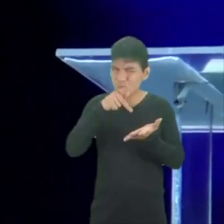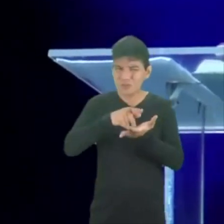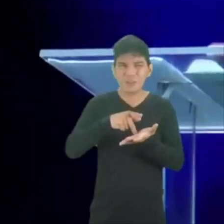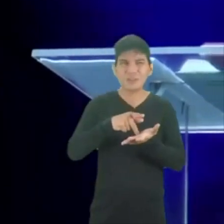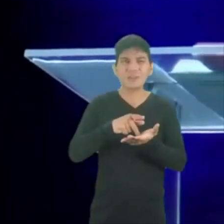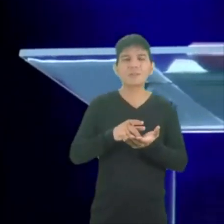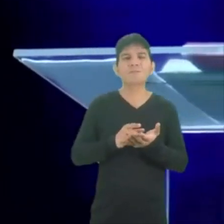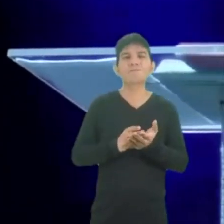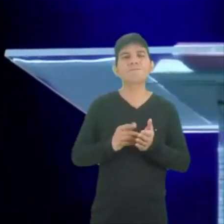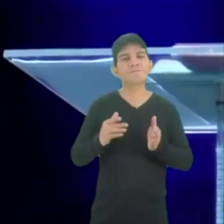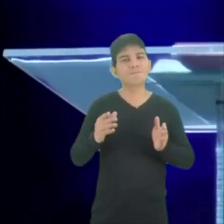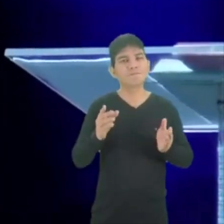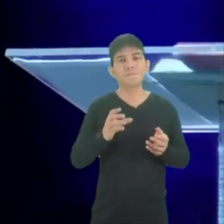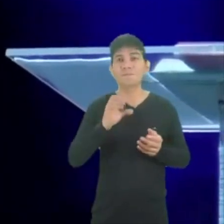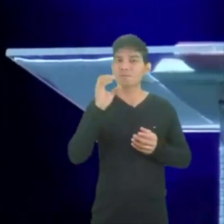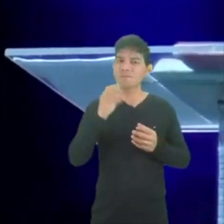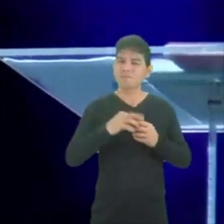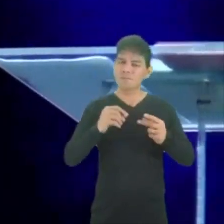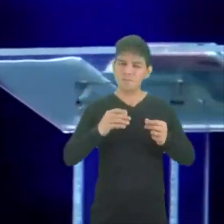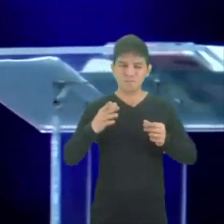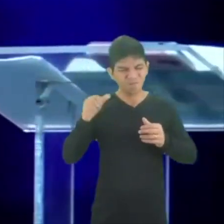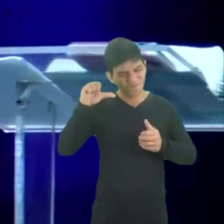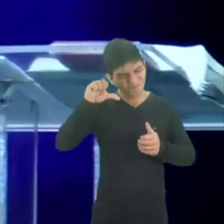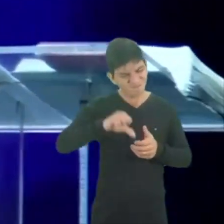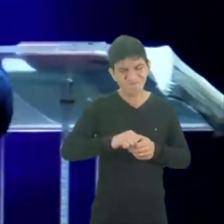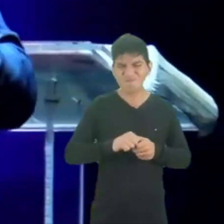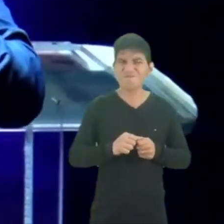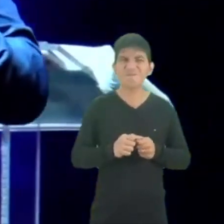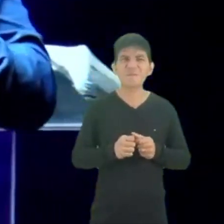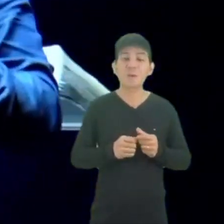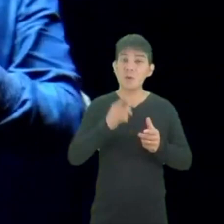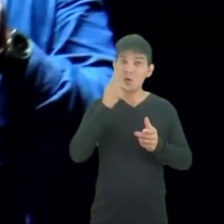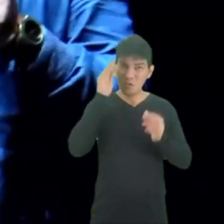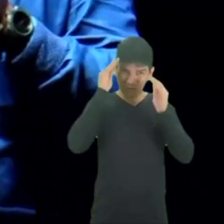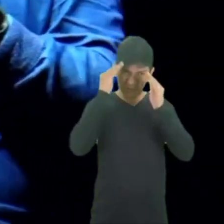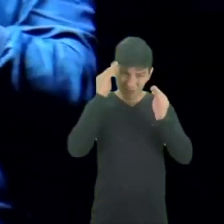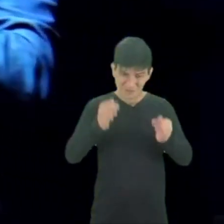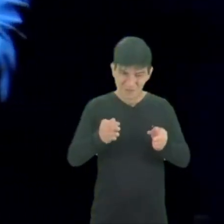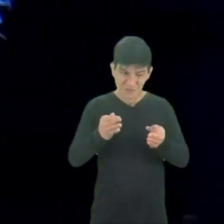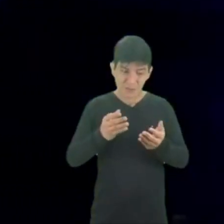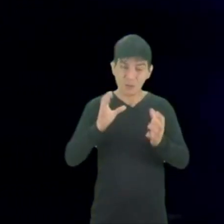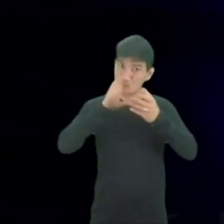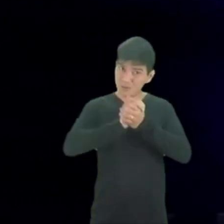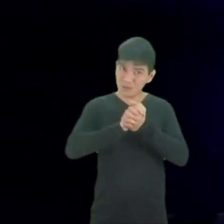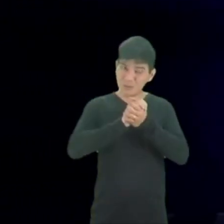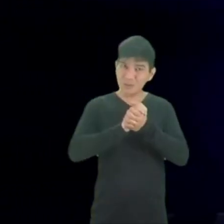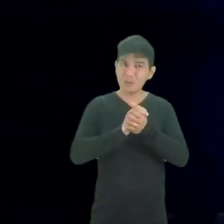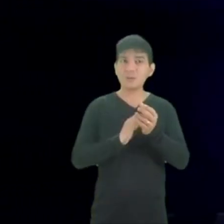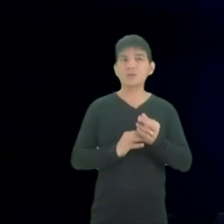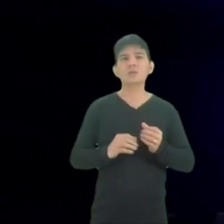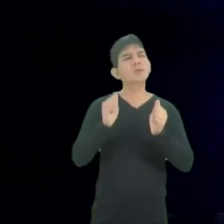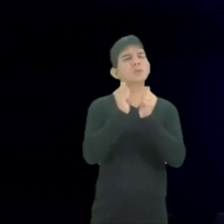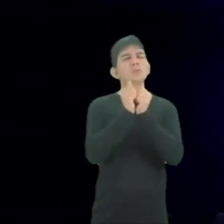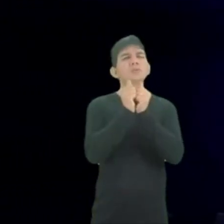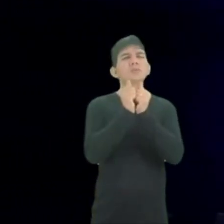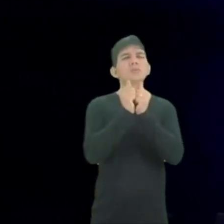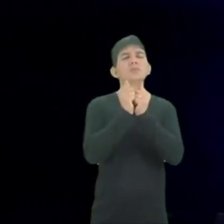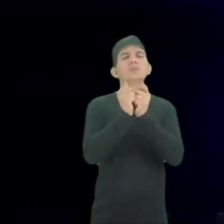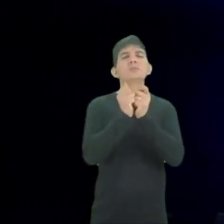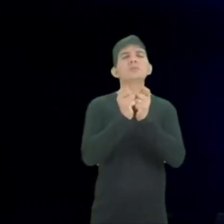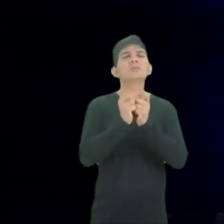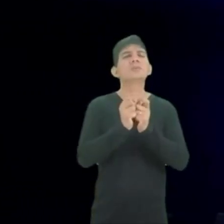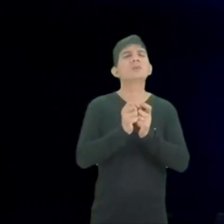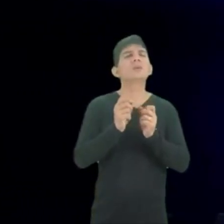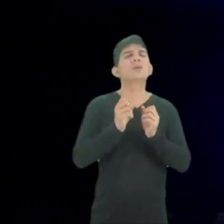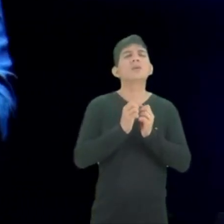coisas desandam. Quando você é fiel no seu casamento, no seu relacionamento, e de